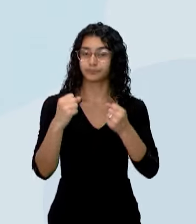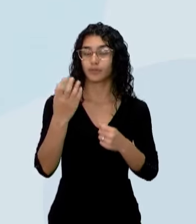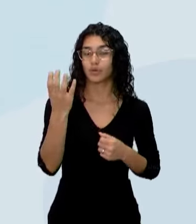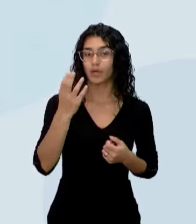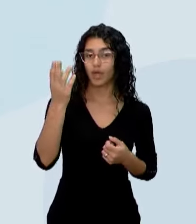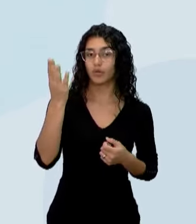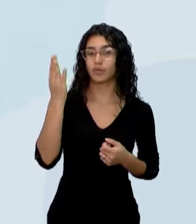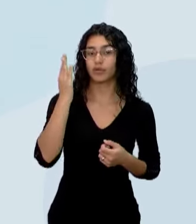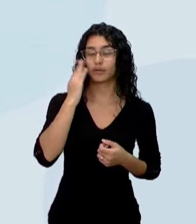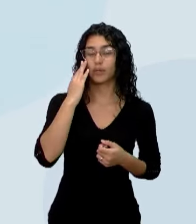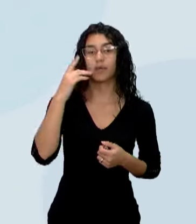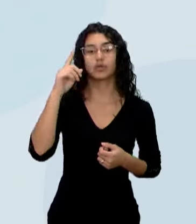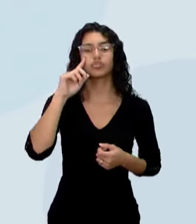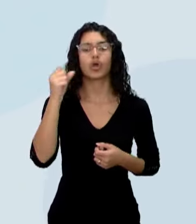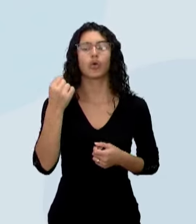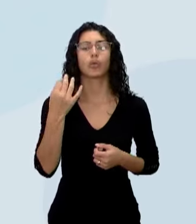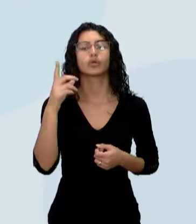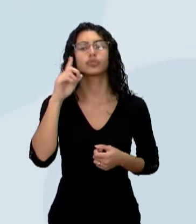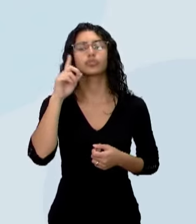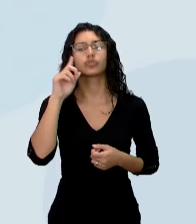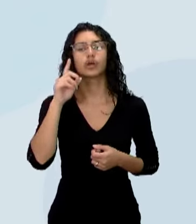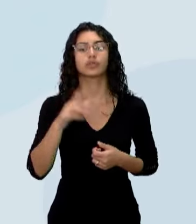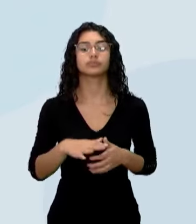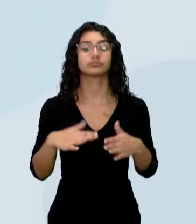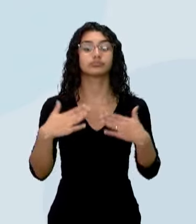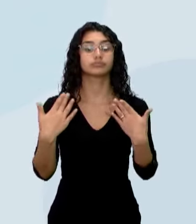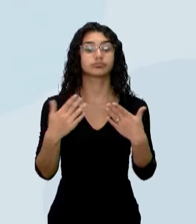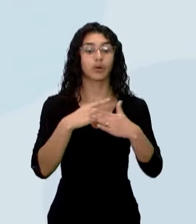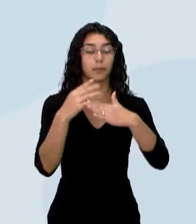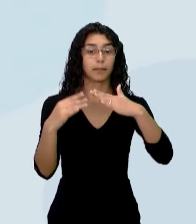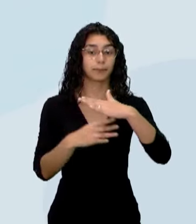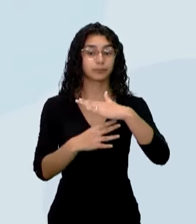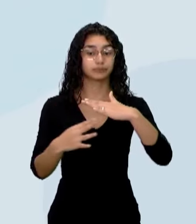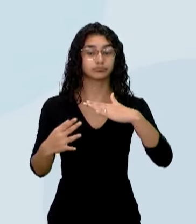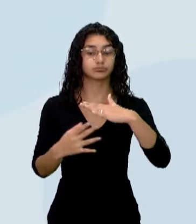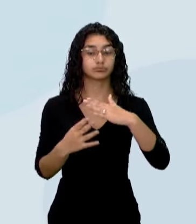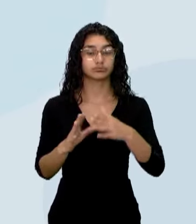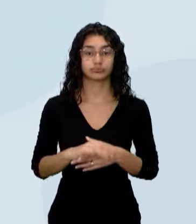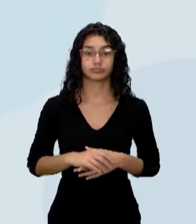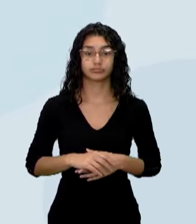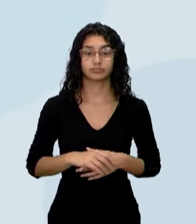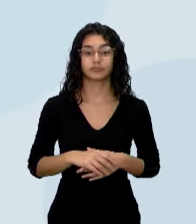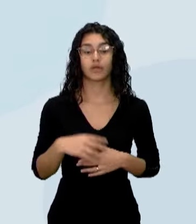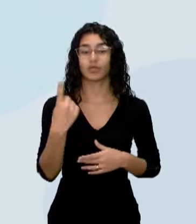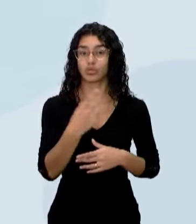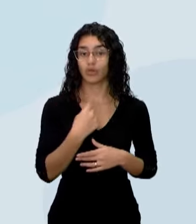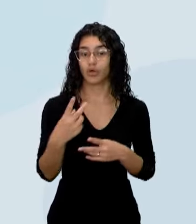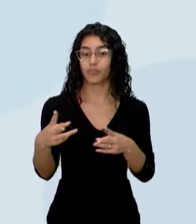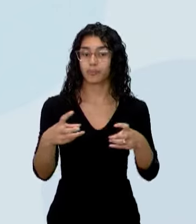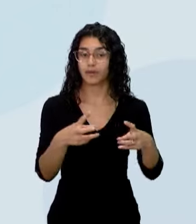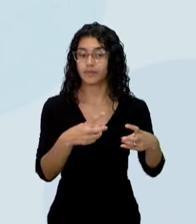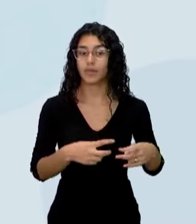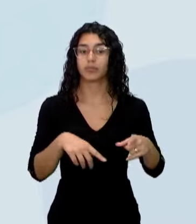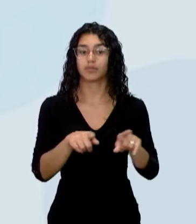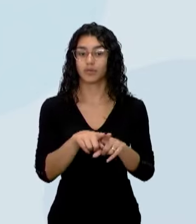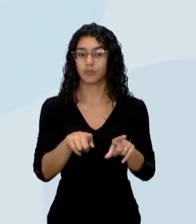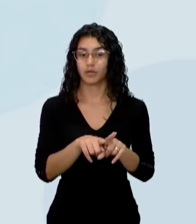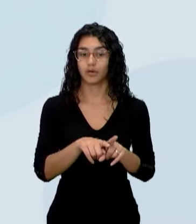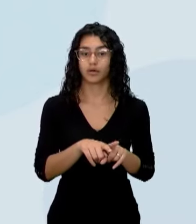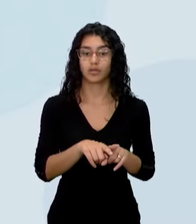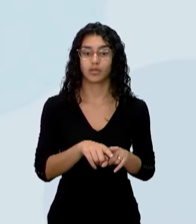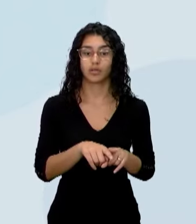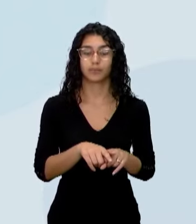quantos dias, eu quero saber a parte de baixo aqui, porque a parte de baixo é dias, né? E a gente percebe já intuitivamente, Vivi,